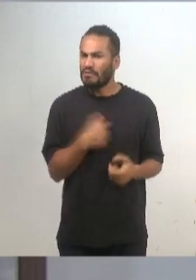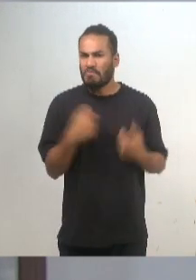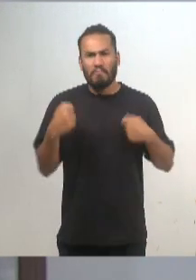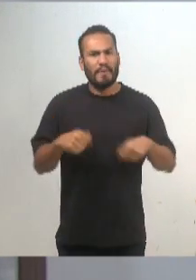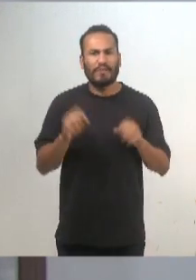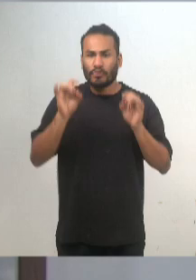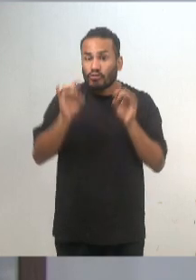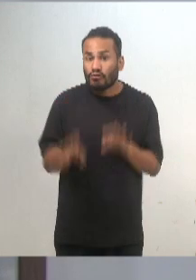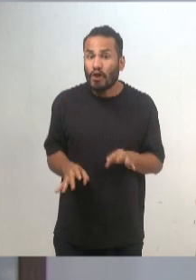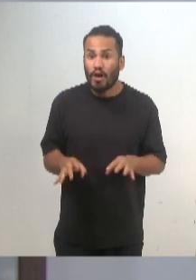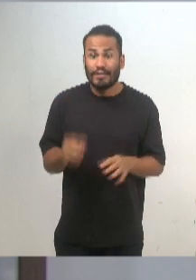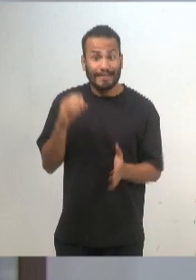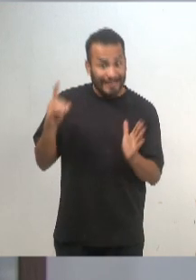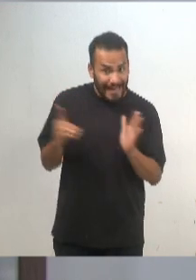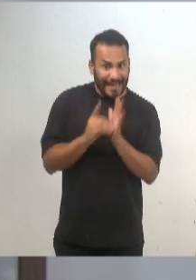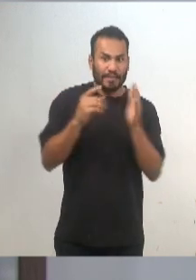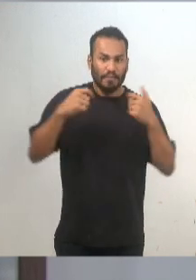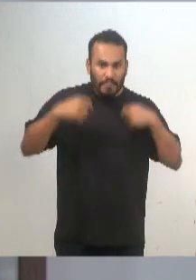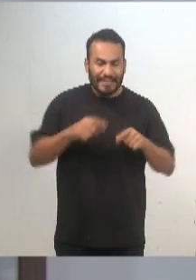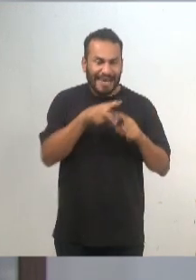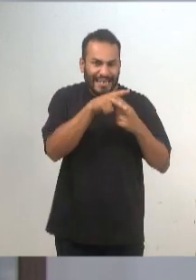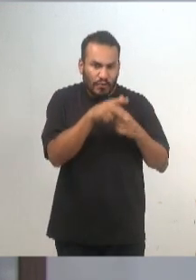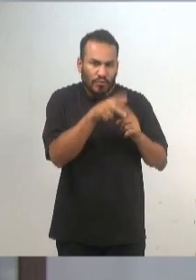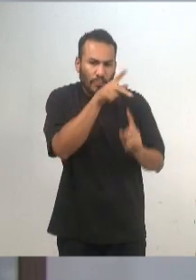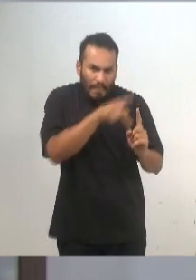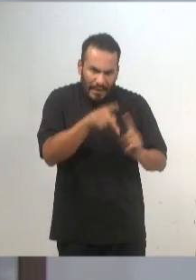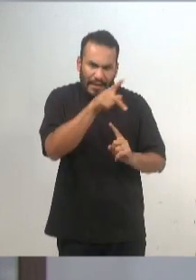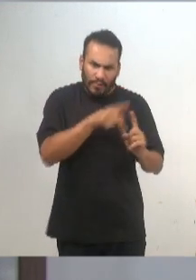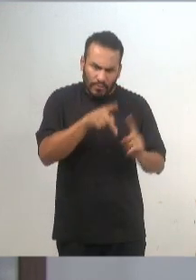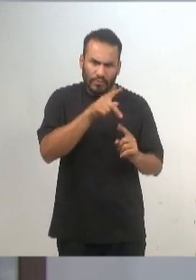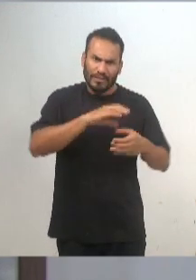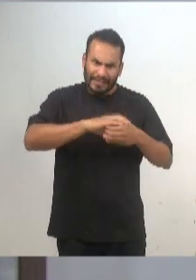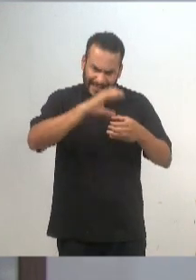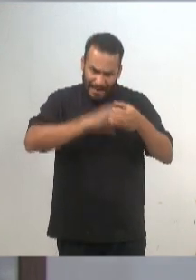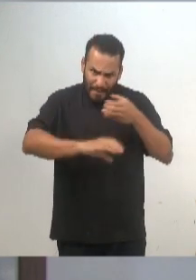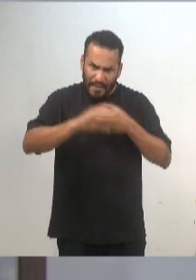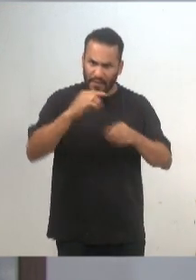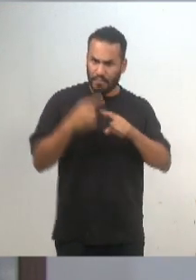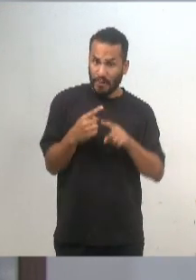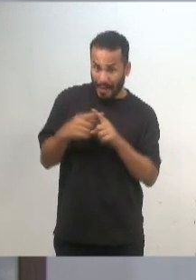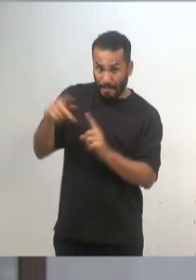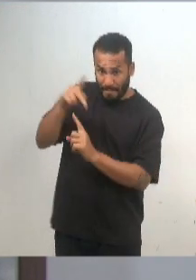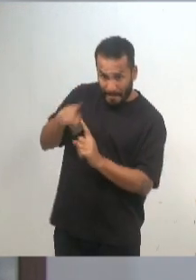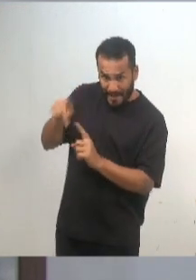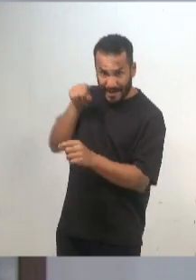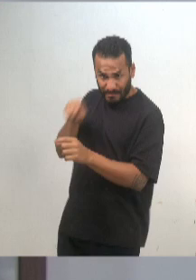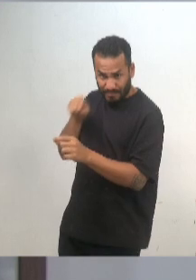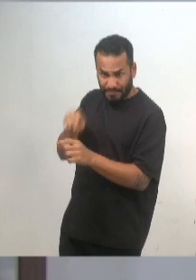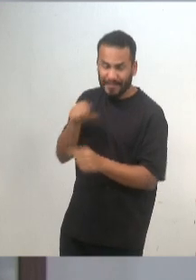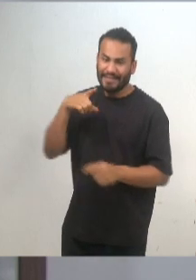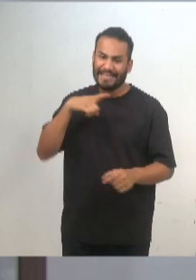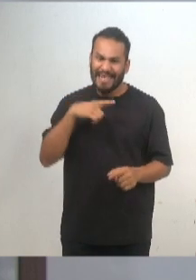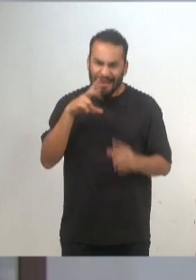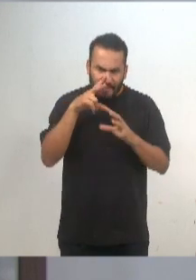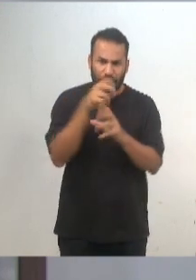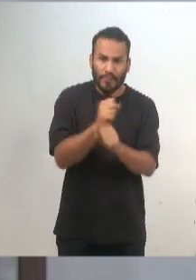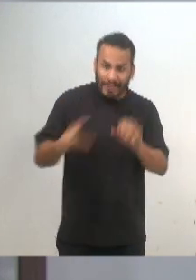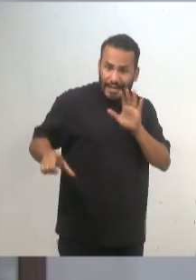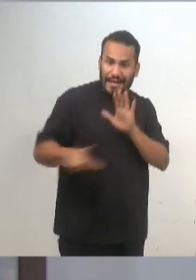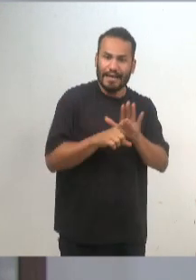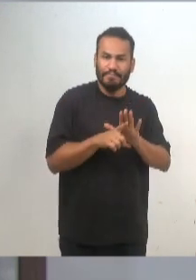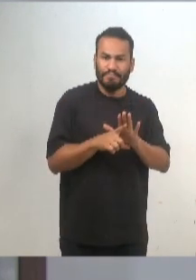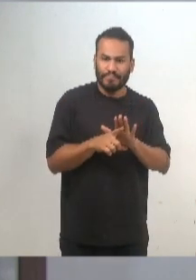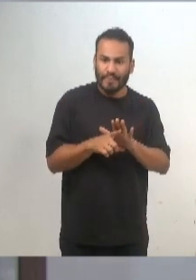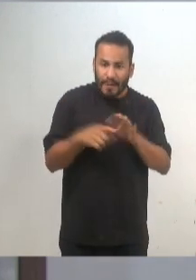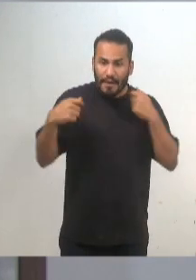precisa somente de um decreto, a gente precisa de um ajuste no Plano Municipal de Saneamento Básico, porque o Plano Municipal de Saneamento Básico ele tem força de lei.